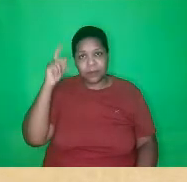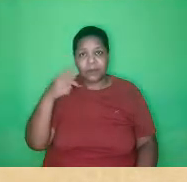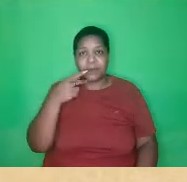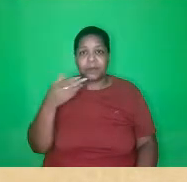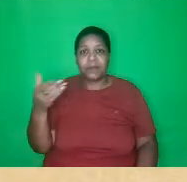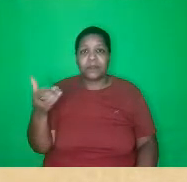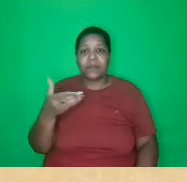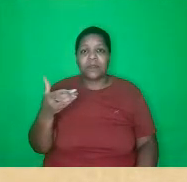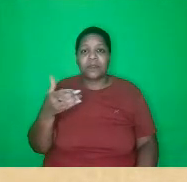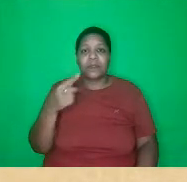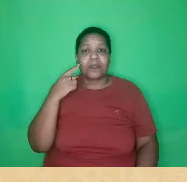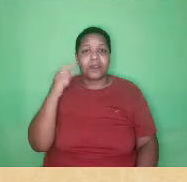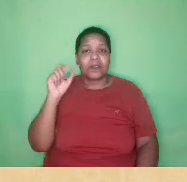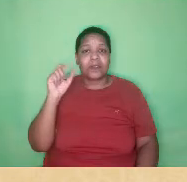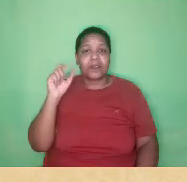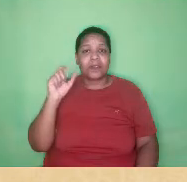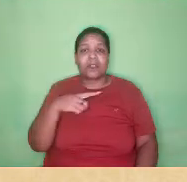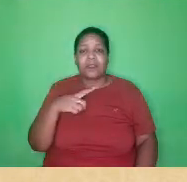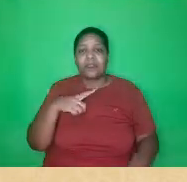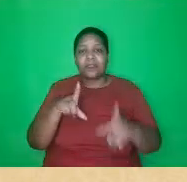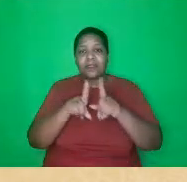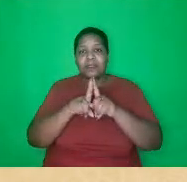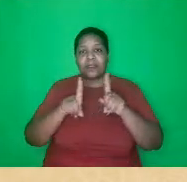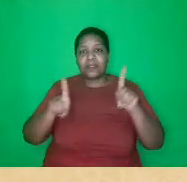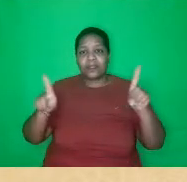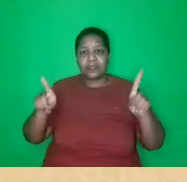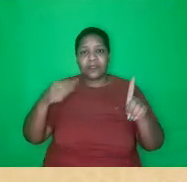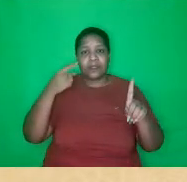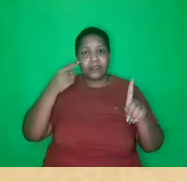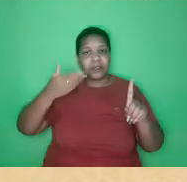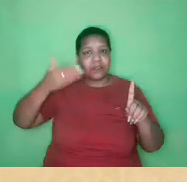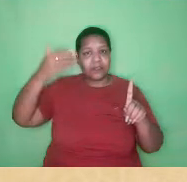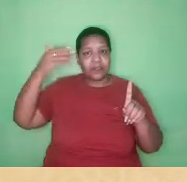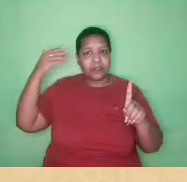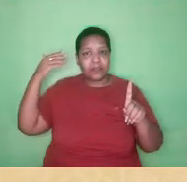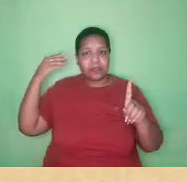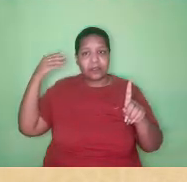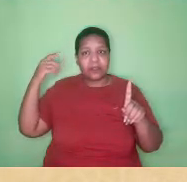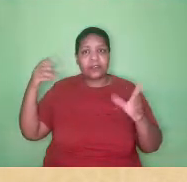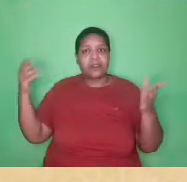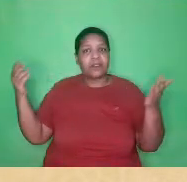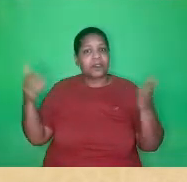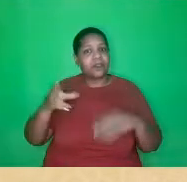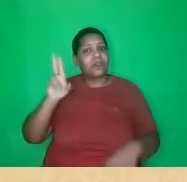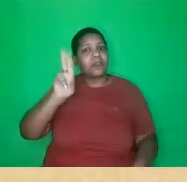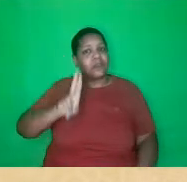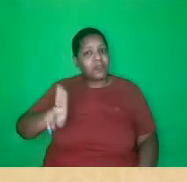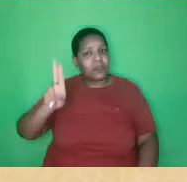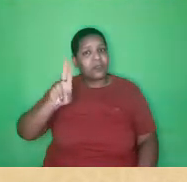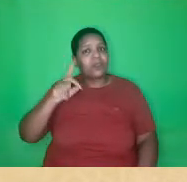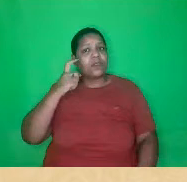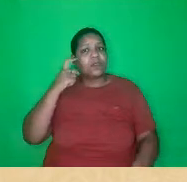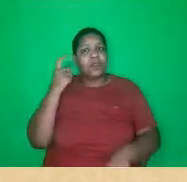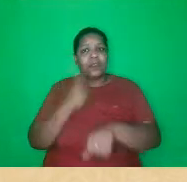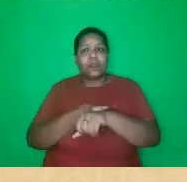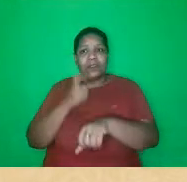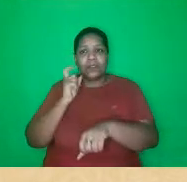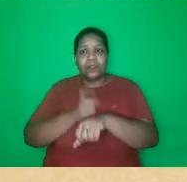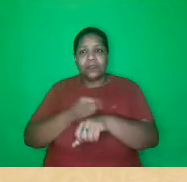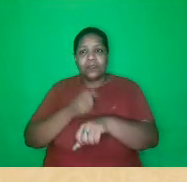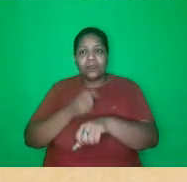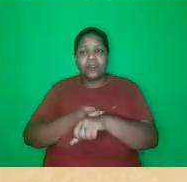só dessa longevidade da escravidão. O Brasil consome, a palavra é dura, mas é essa mesmo, o Brasil